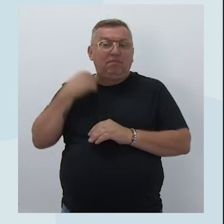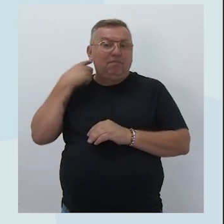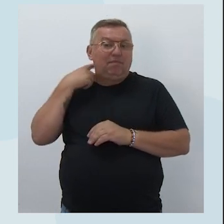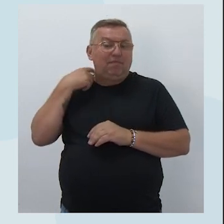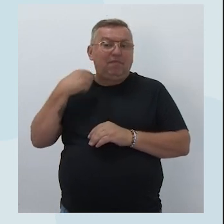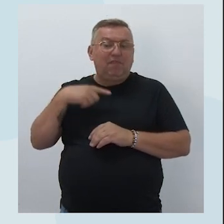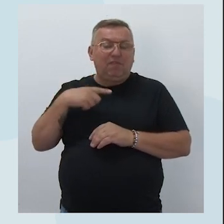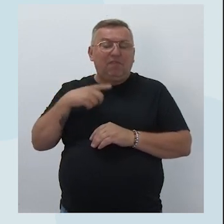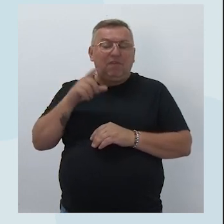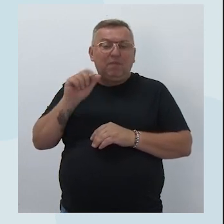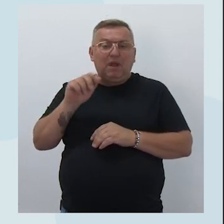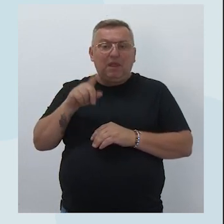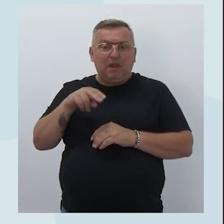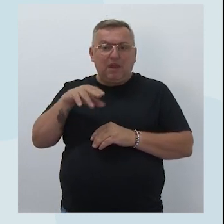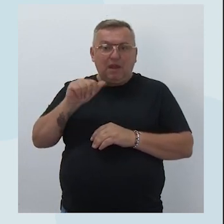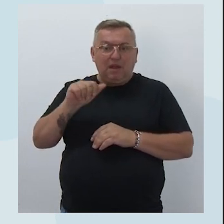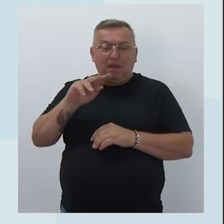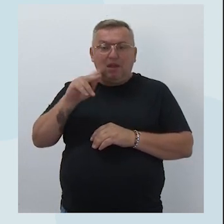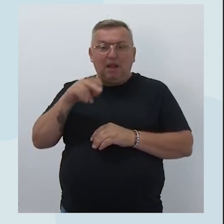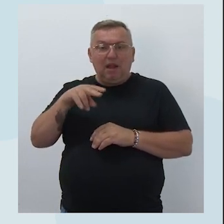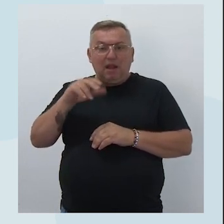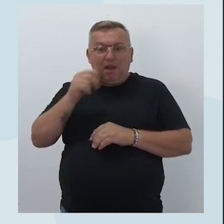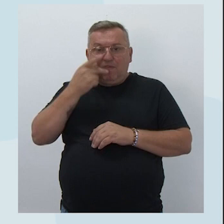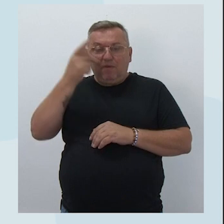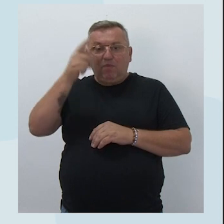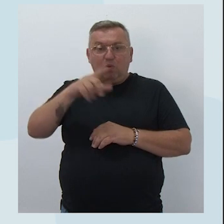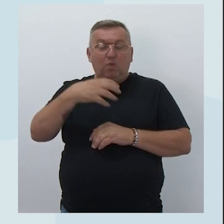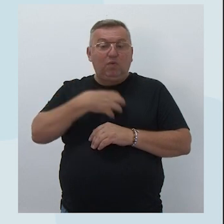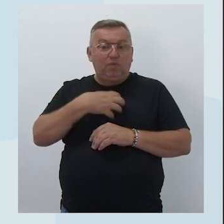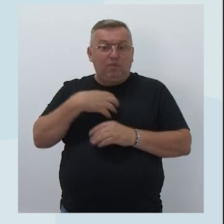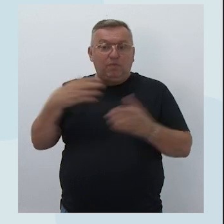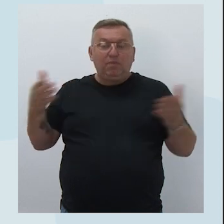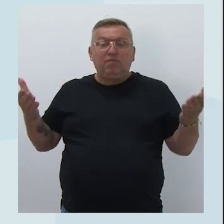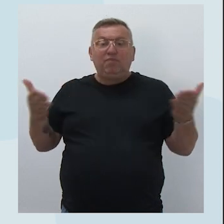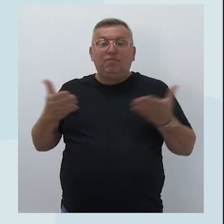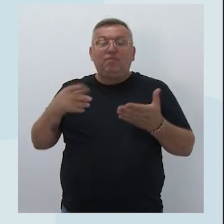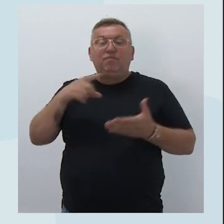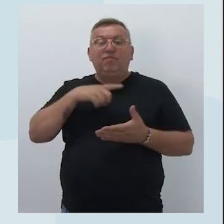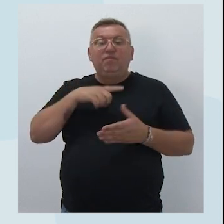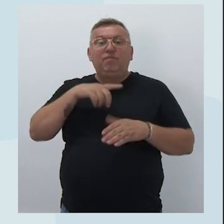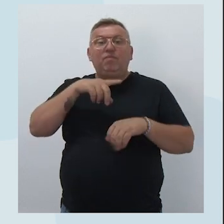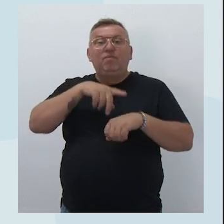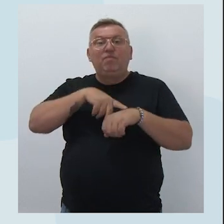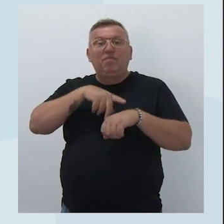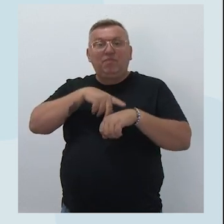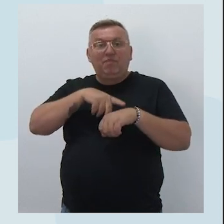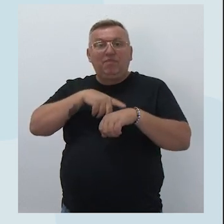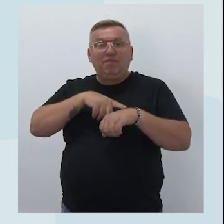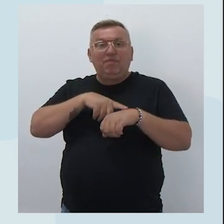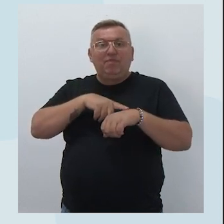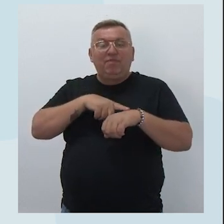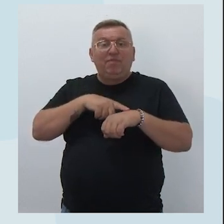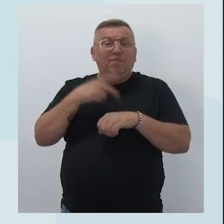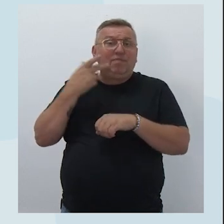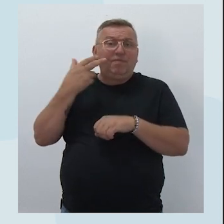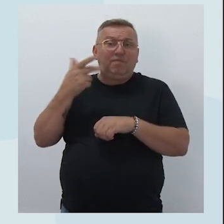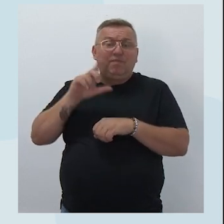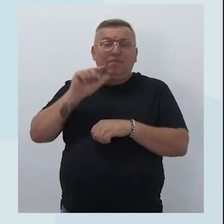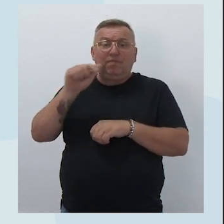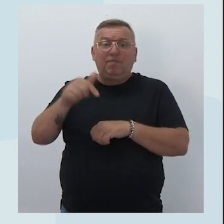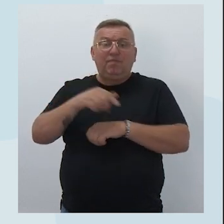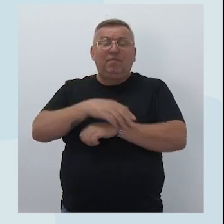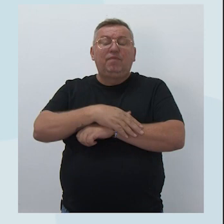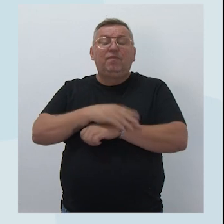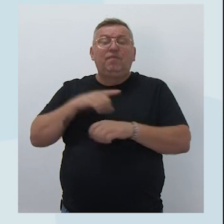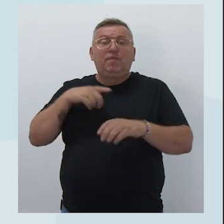Adriana e a Helena falando que temos um outro formato agora, nós temos um momento comum, depois a gente tem